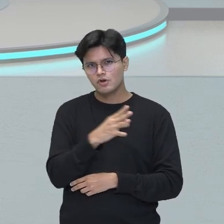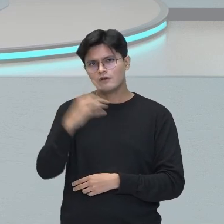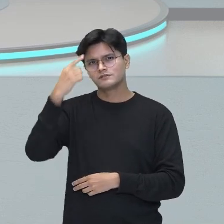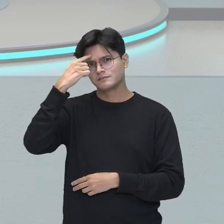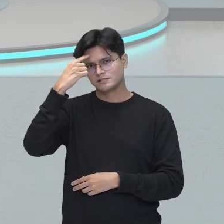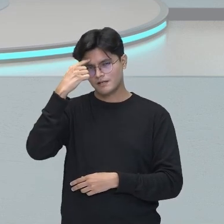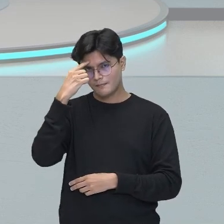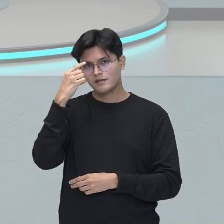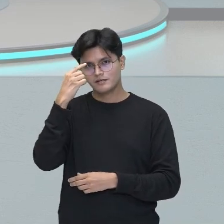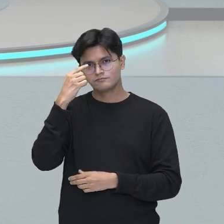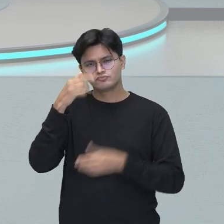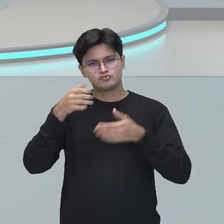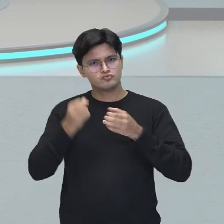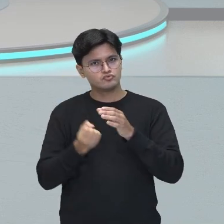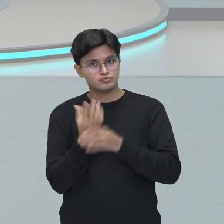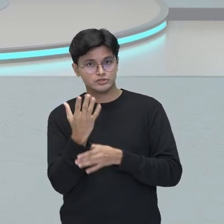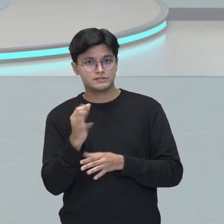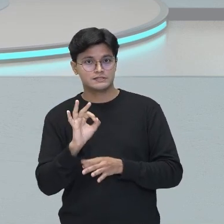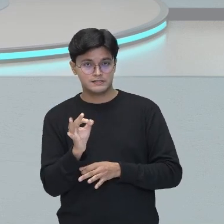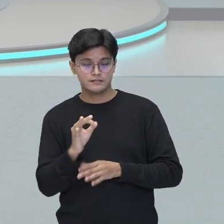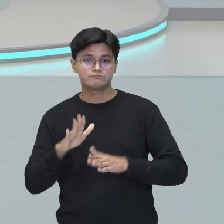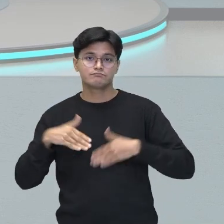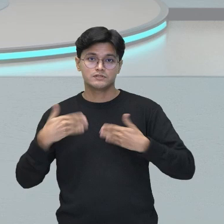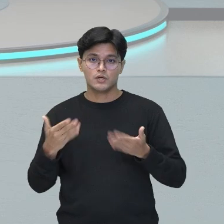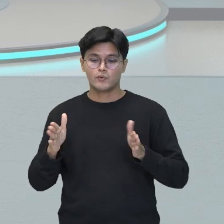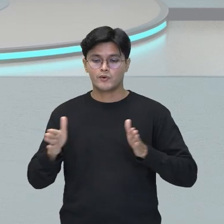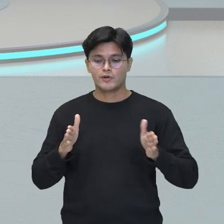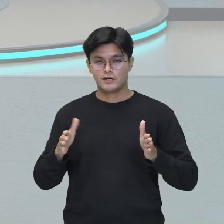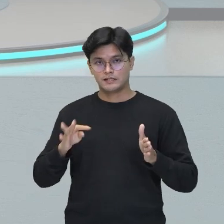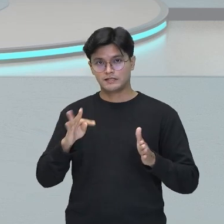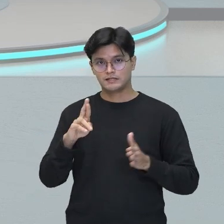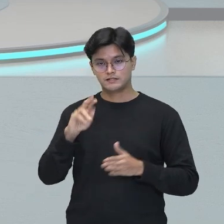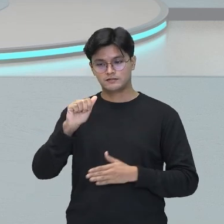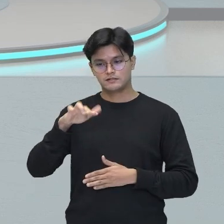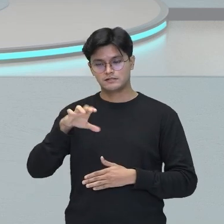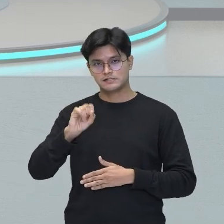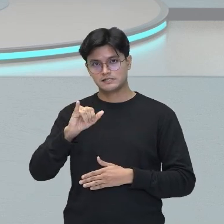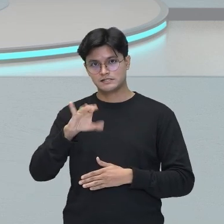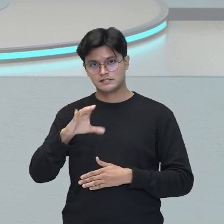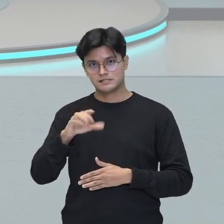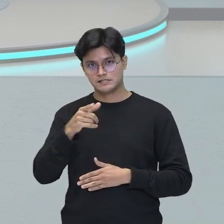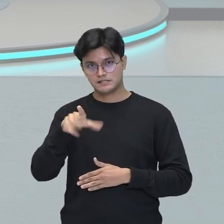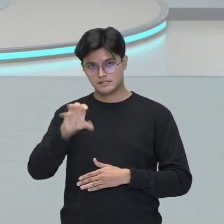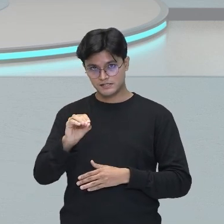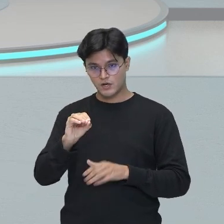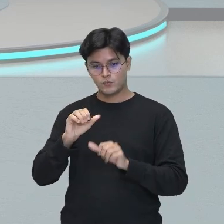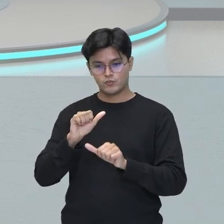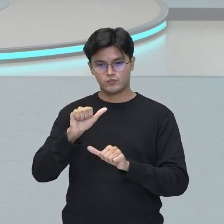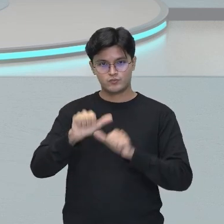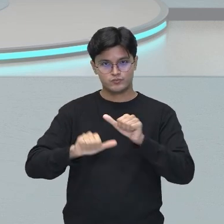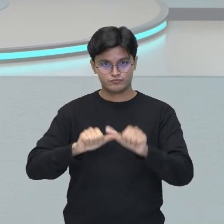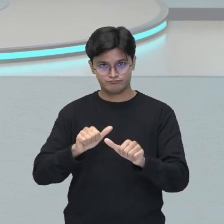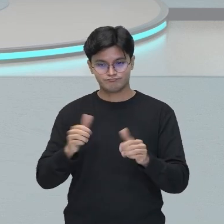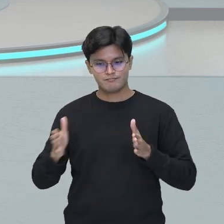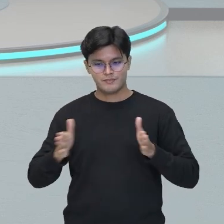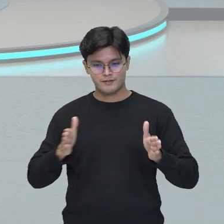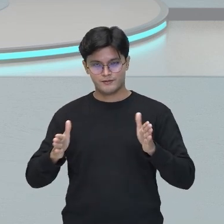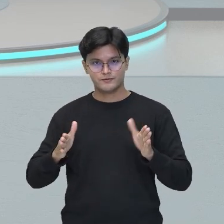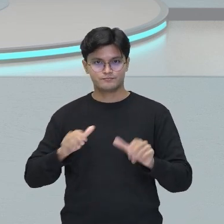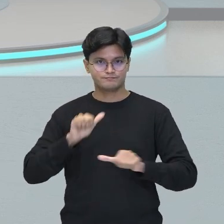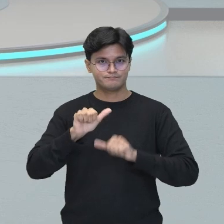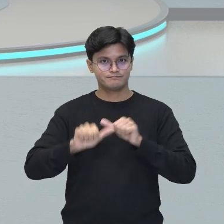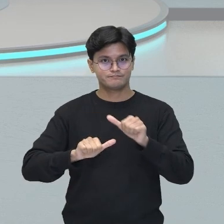então houve a transição né Nós estávamos naquele momento da idade média